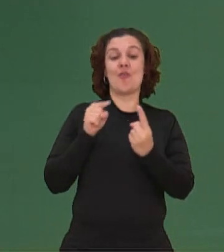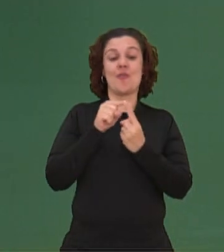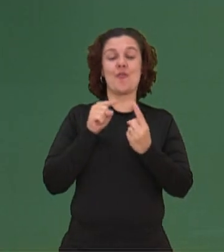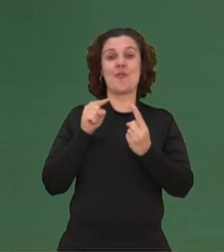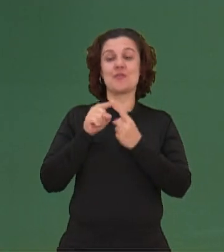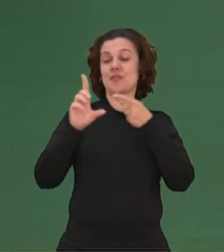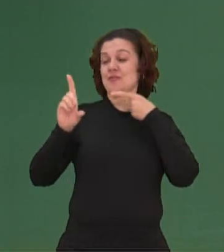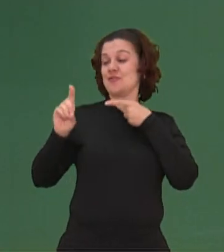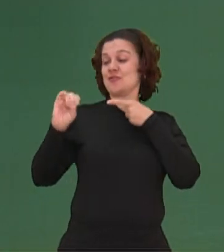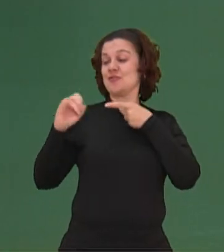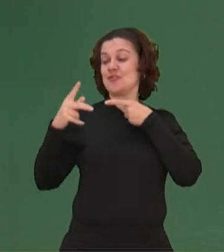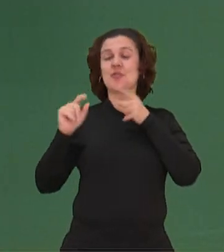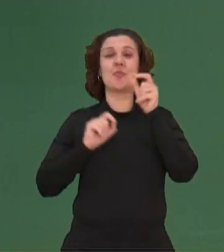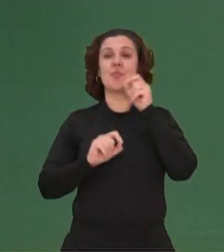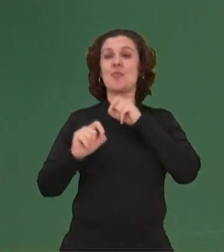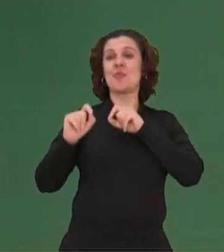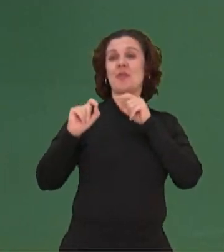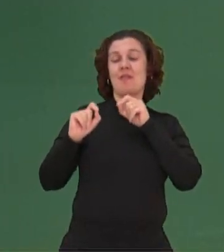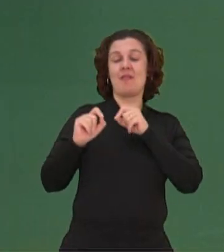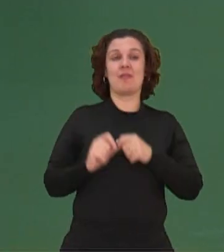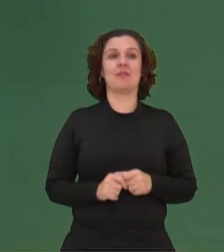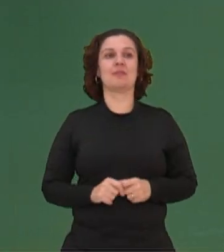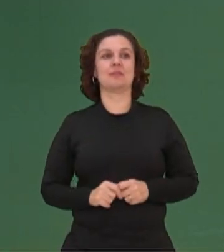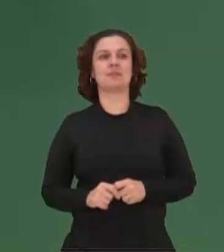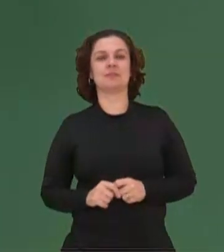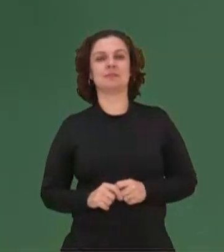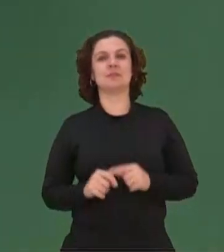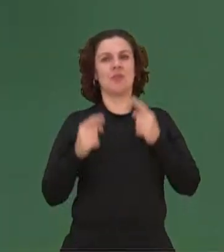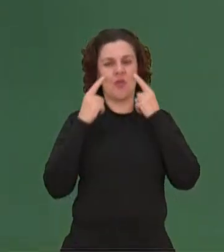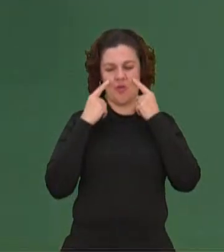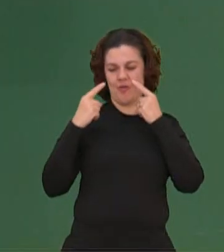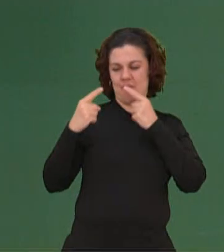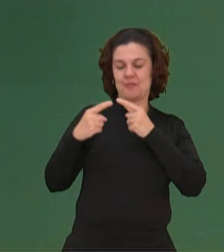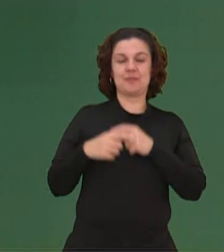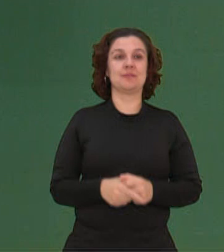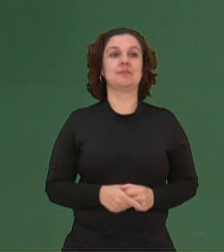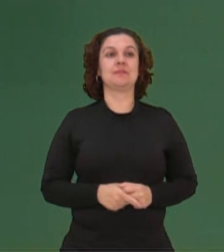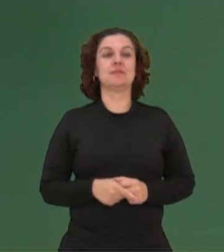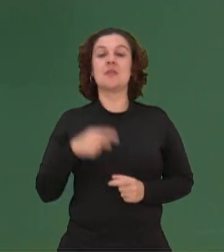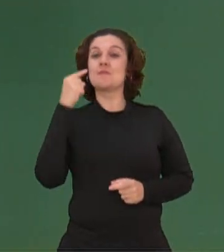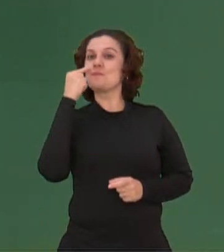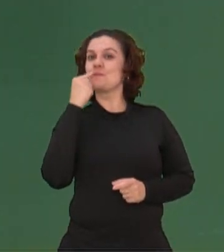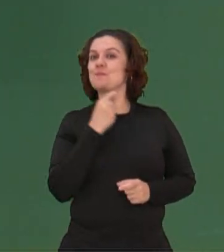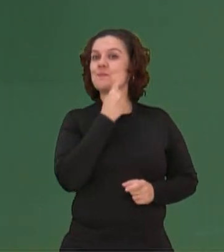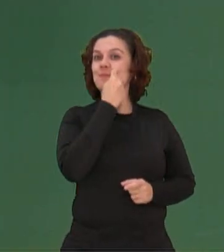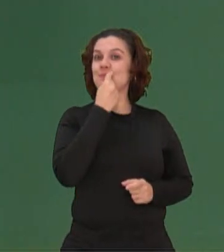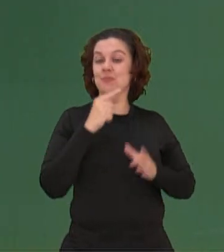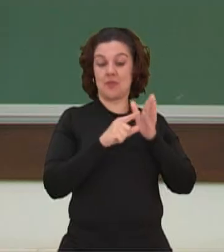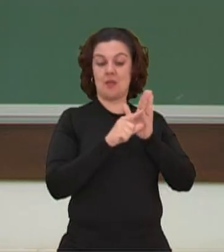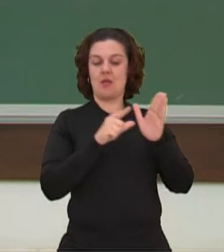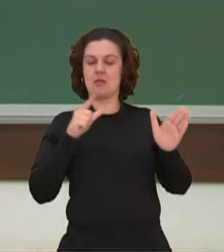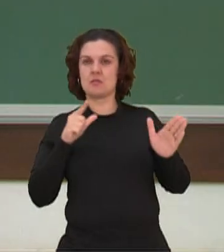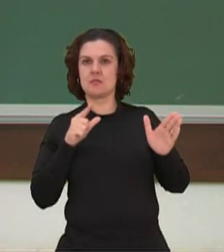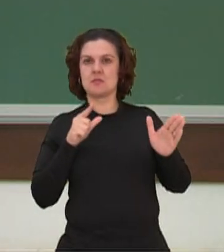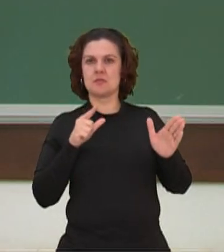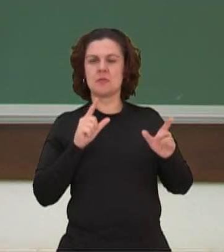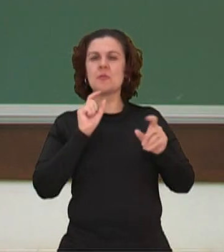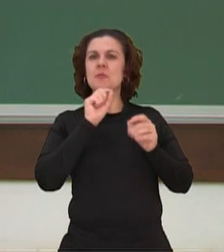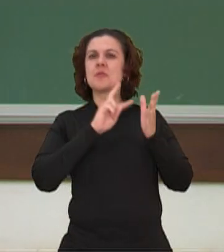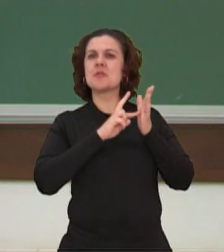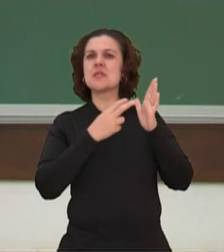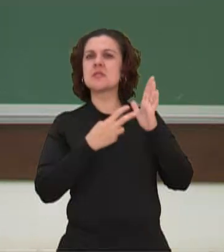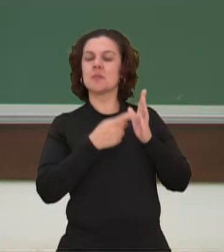desse Departamento de Imprensa e Propaganda? Tá aqui, ó. Censura prévia.